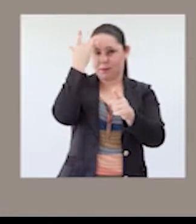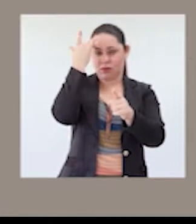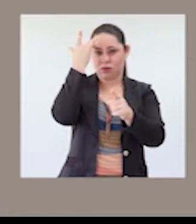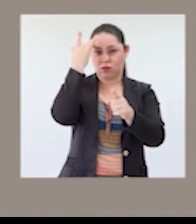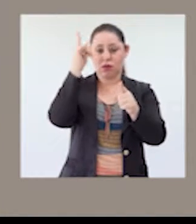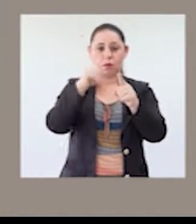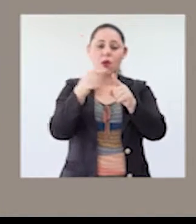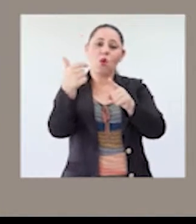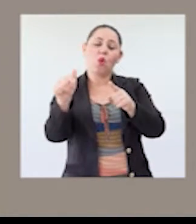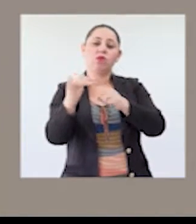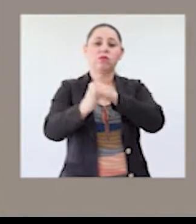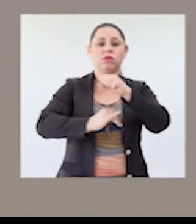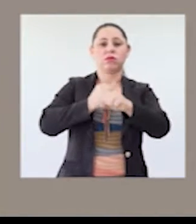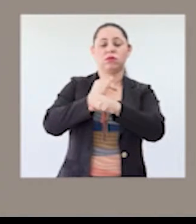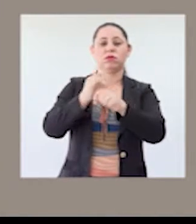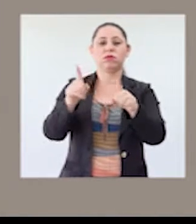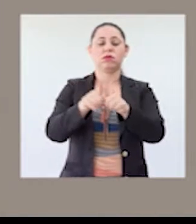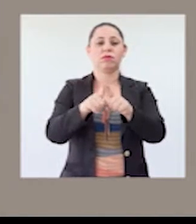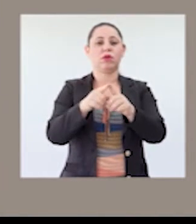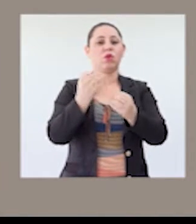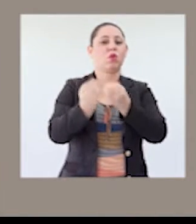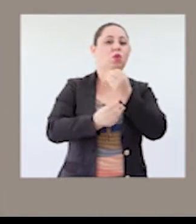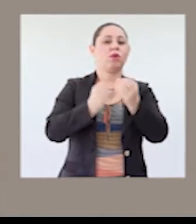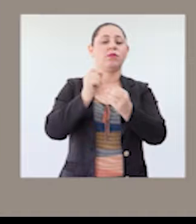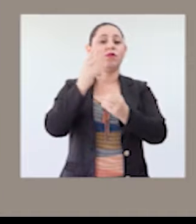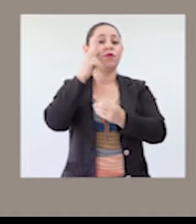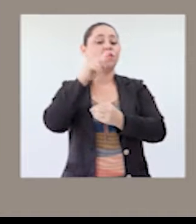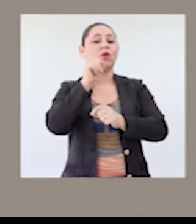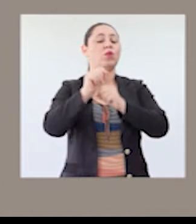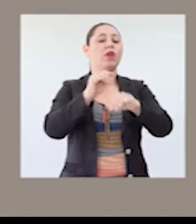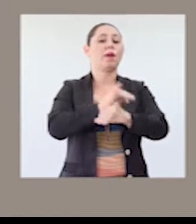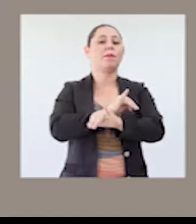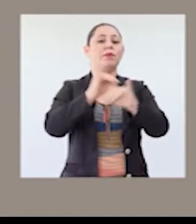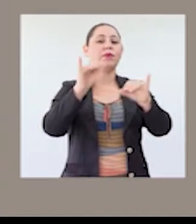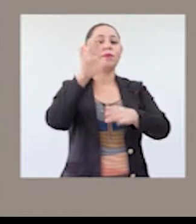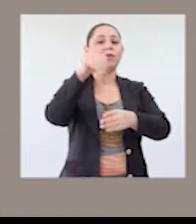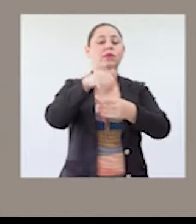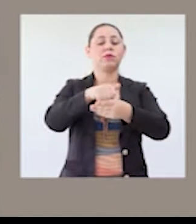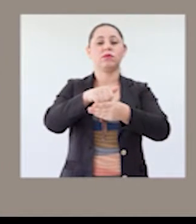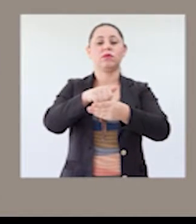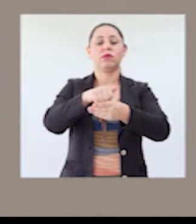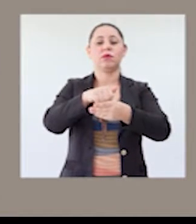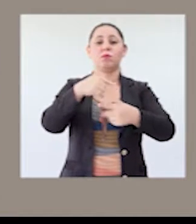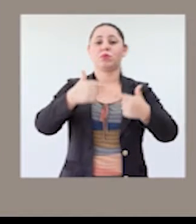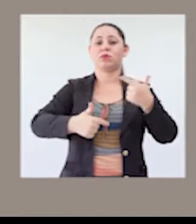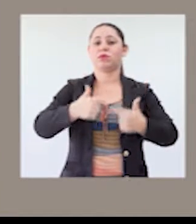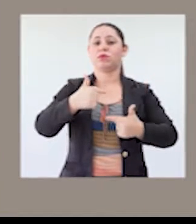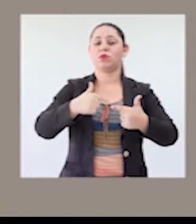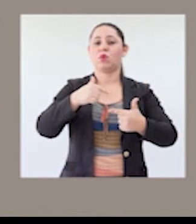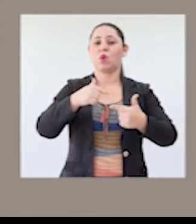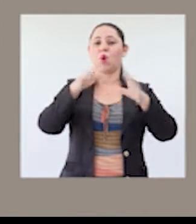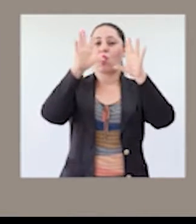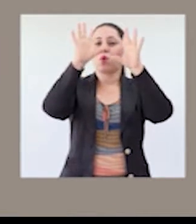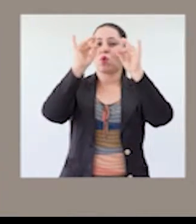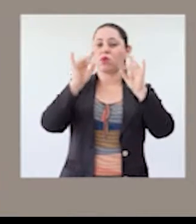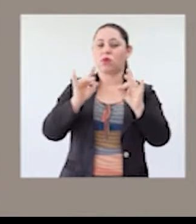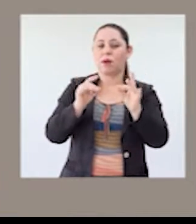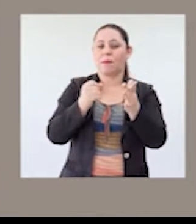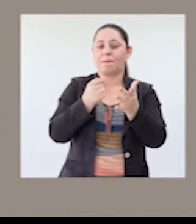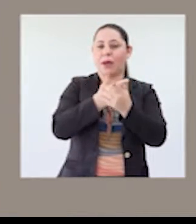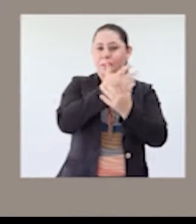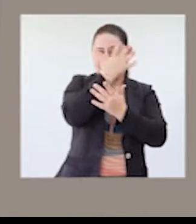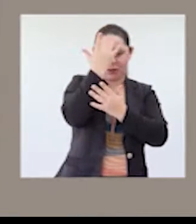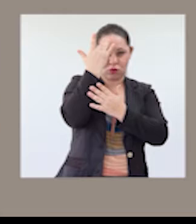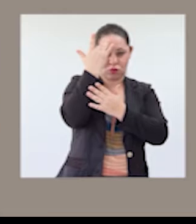mas outros canais de internet, desde que conste que se trata de propaganda política e que é de conteúdo